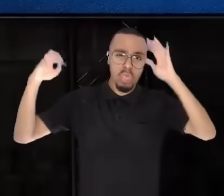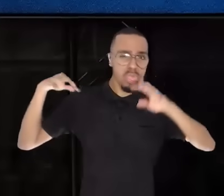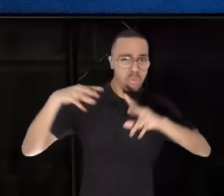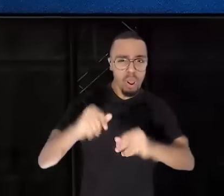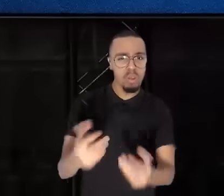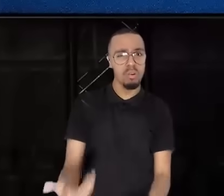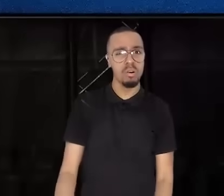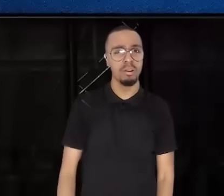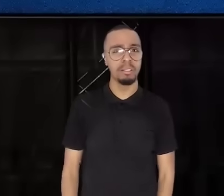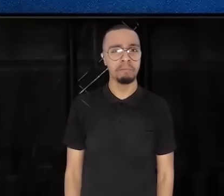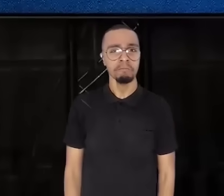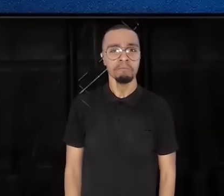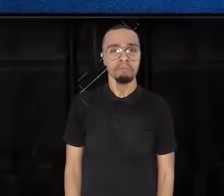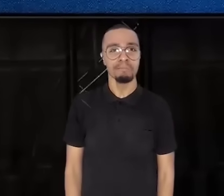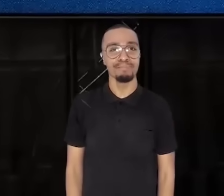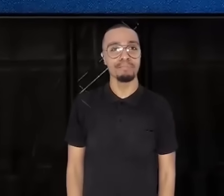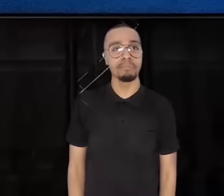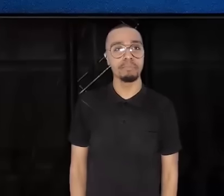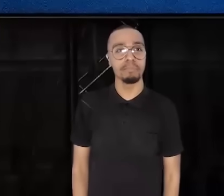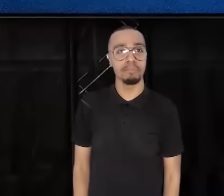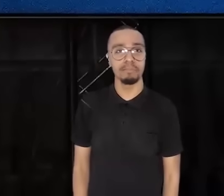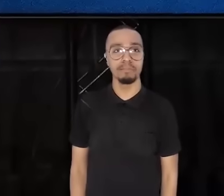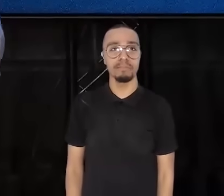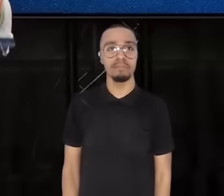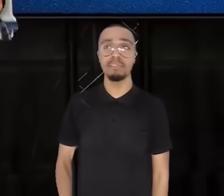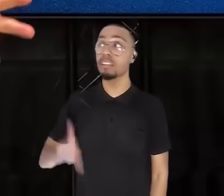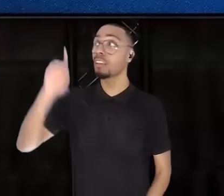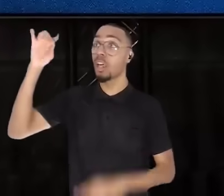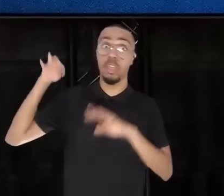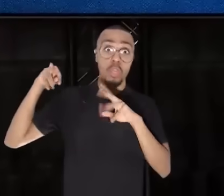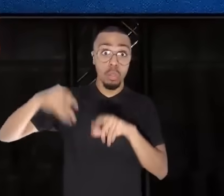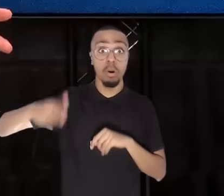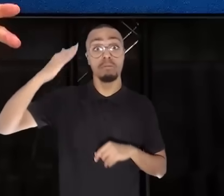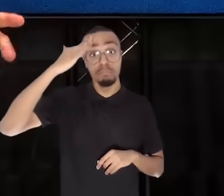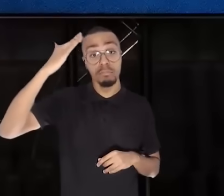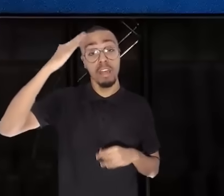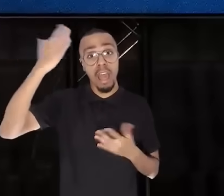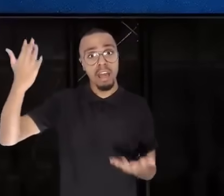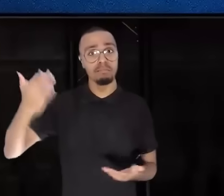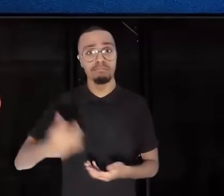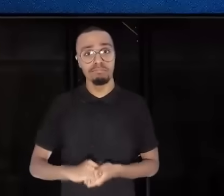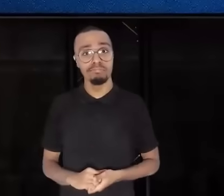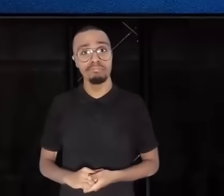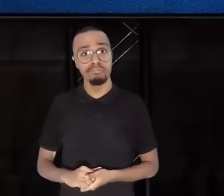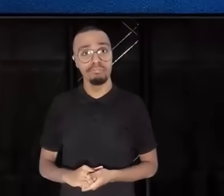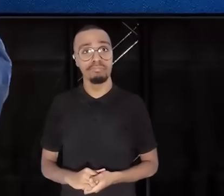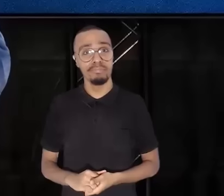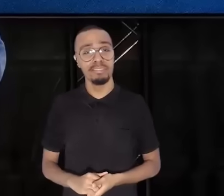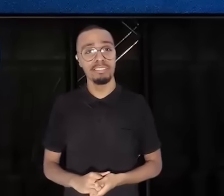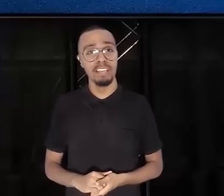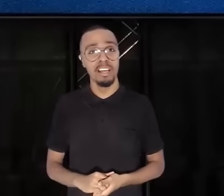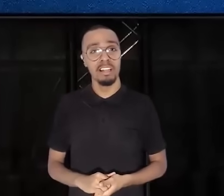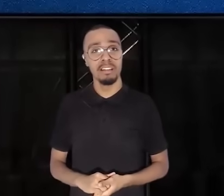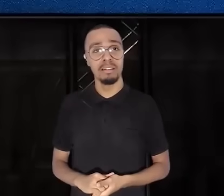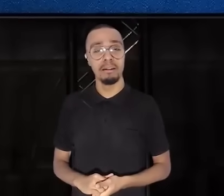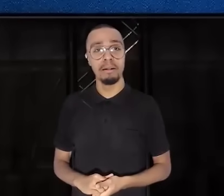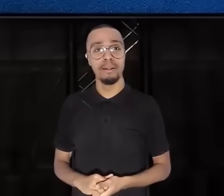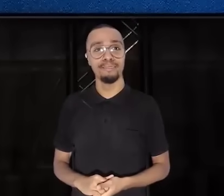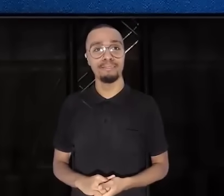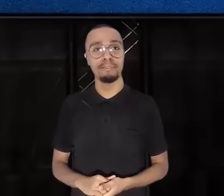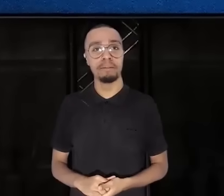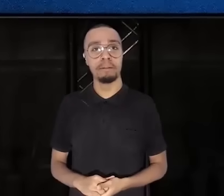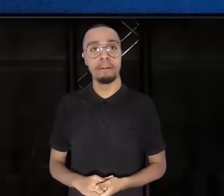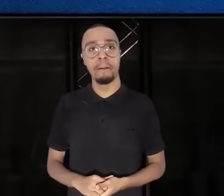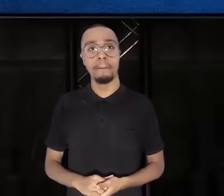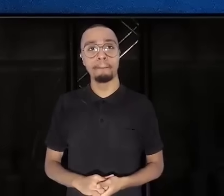conhecimento. E não há nada que Ele não saiba. Ele sabe tudo. Absolutamente tudo.